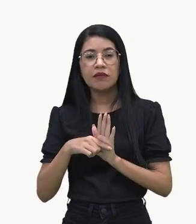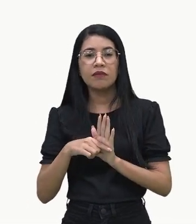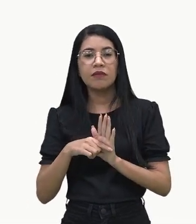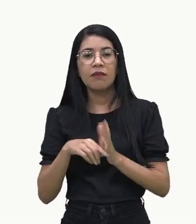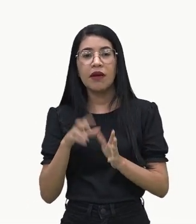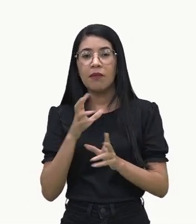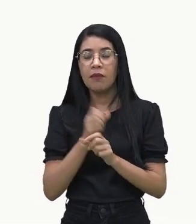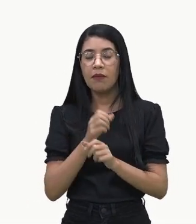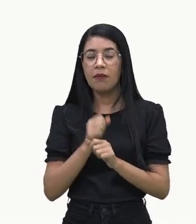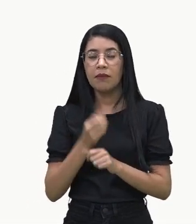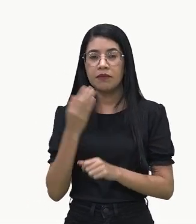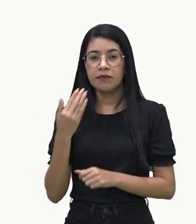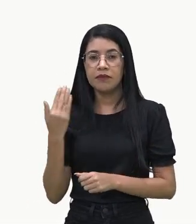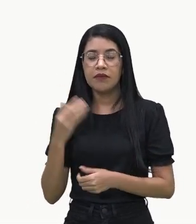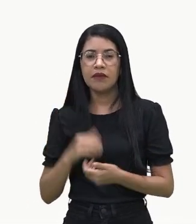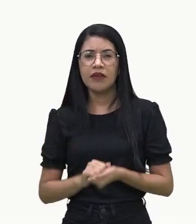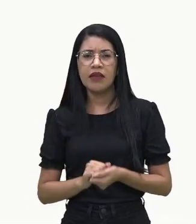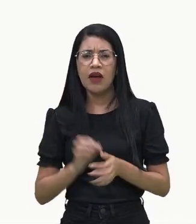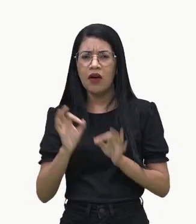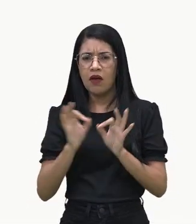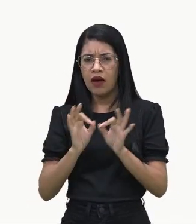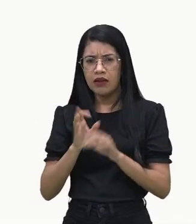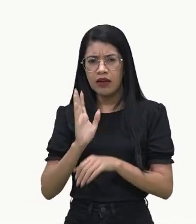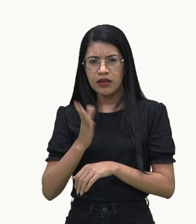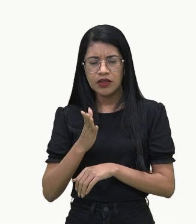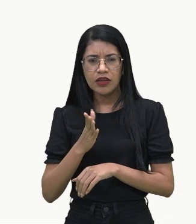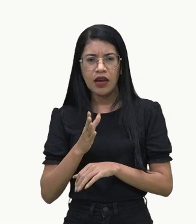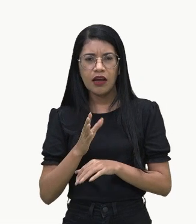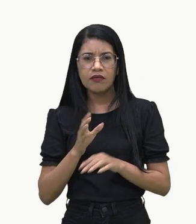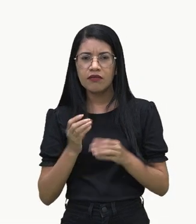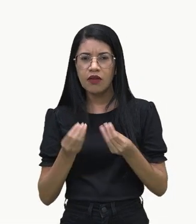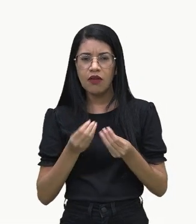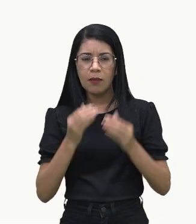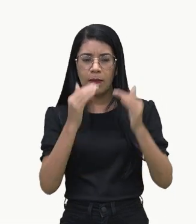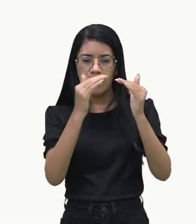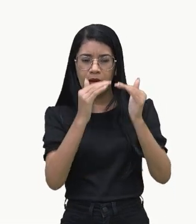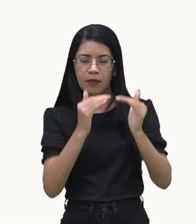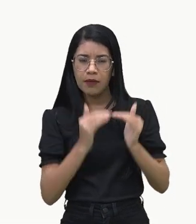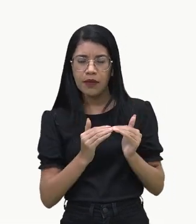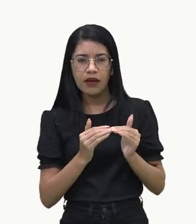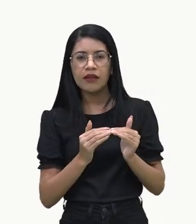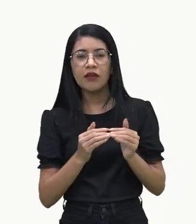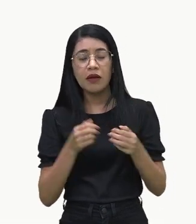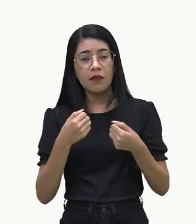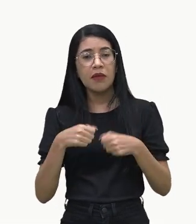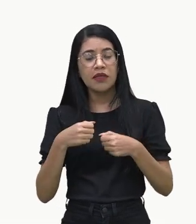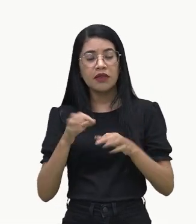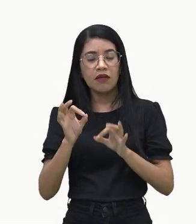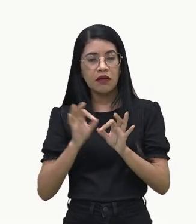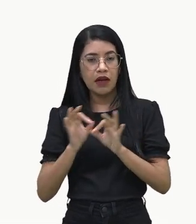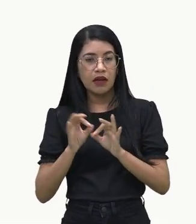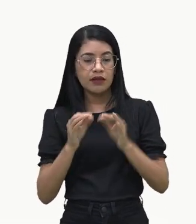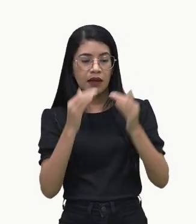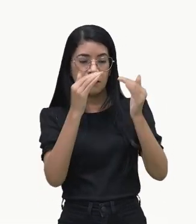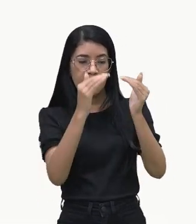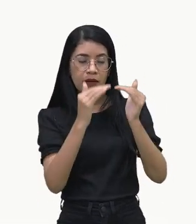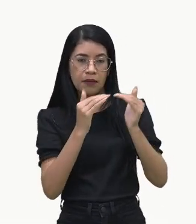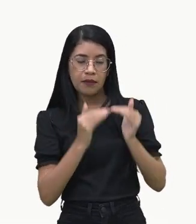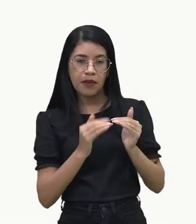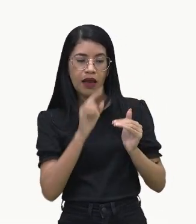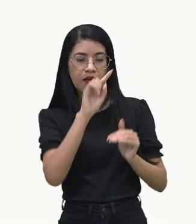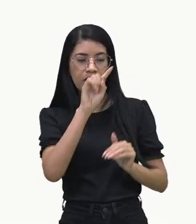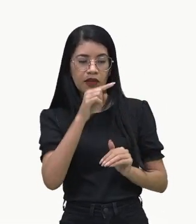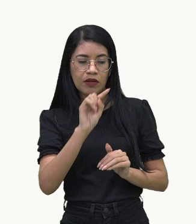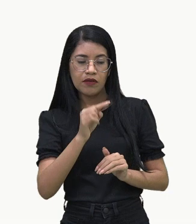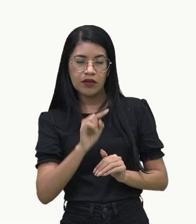resolvida. Ela já veio montada, como a gente diz aí, armada? Não. Então, a gente agora vai organizar para resolver. Aí, nós